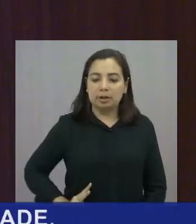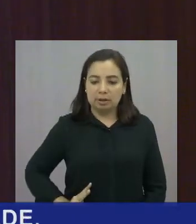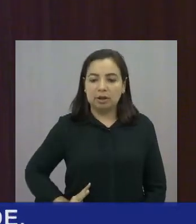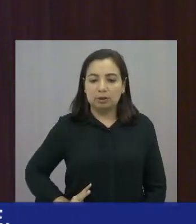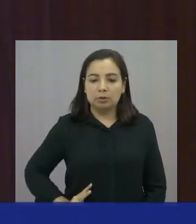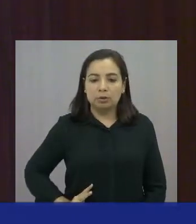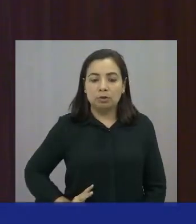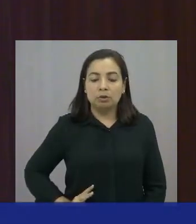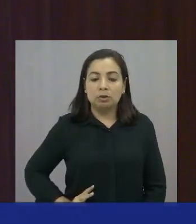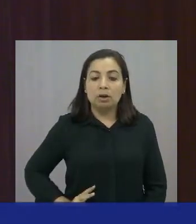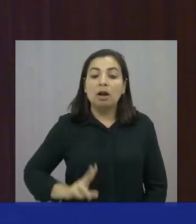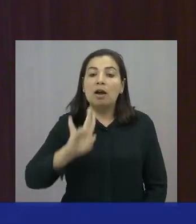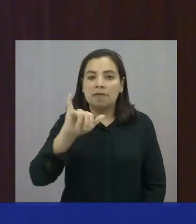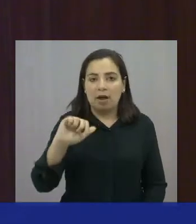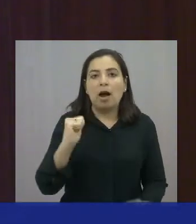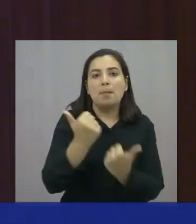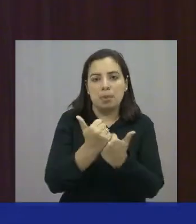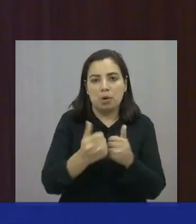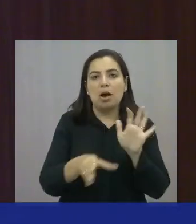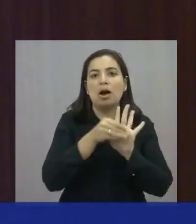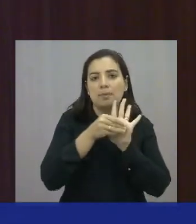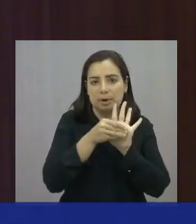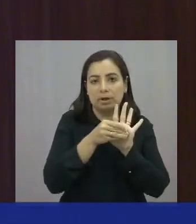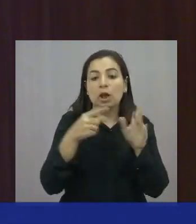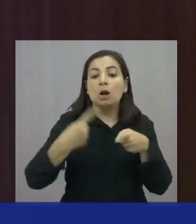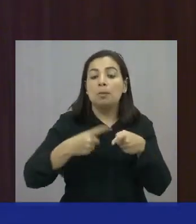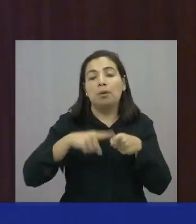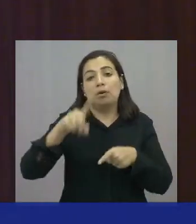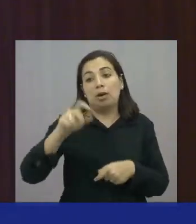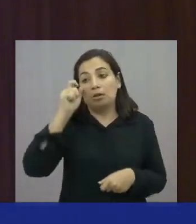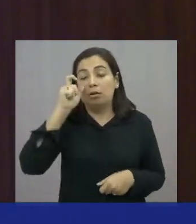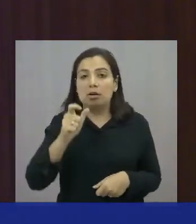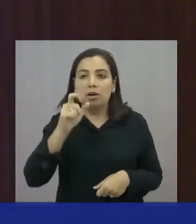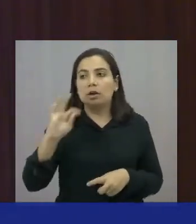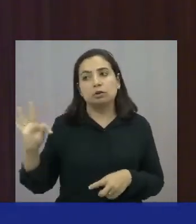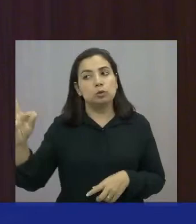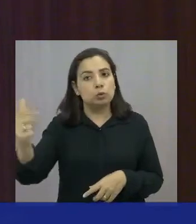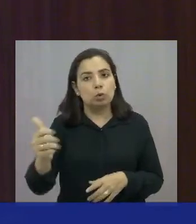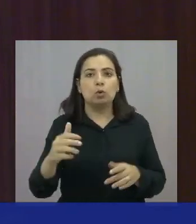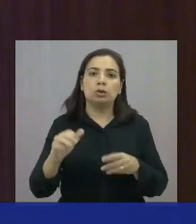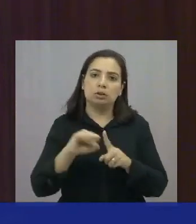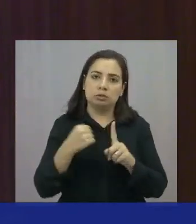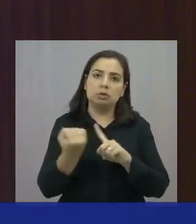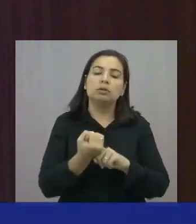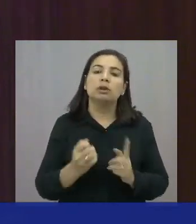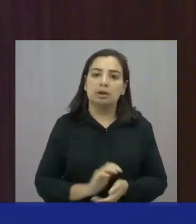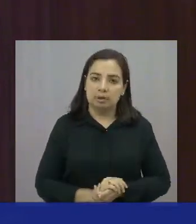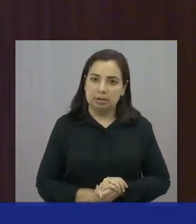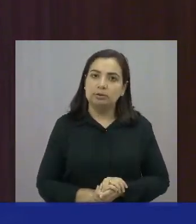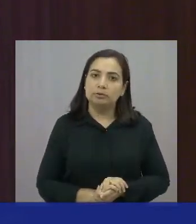vão apoiar essa emenda, porque é do interesse de toda a sociedade.